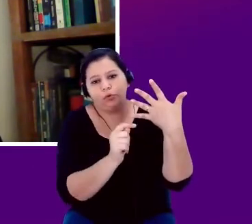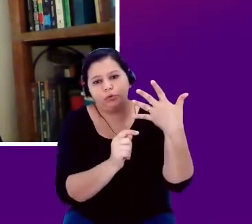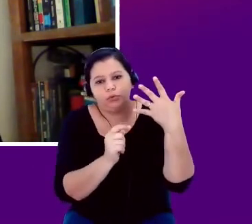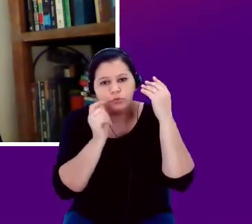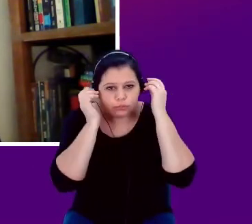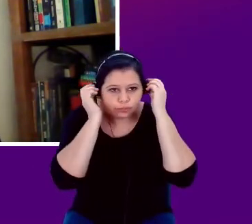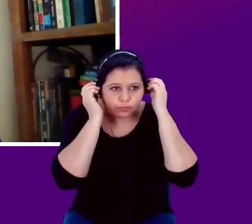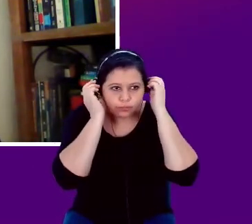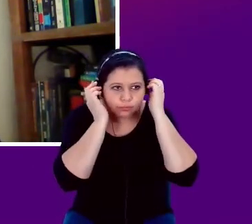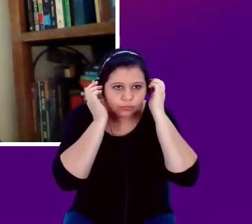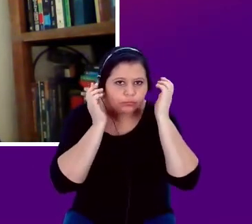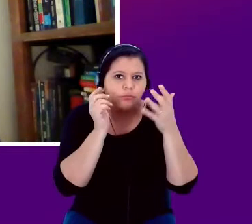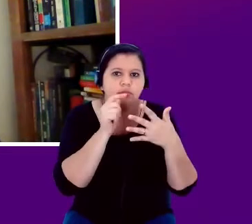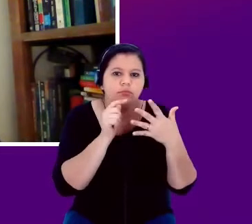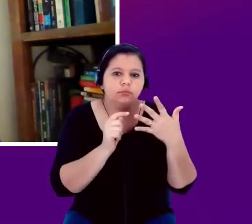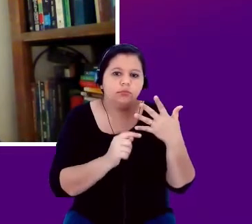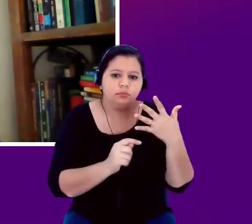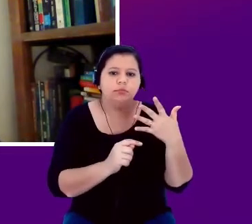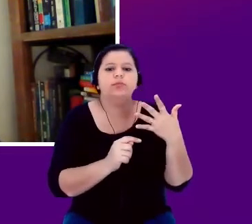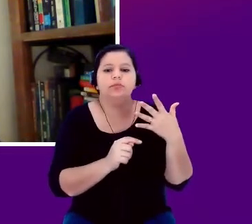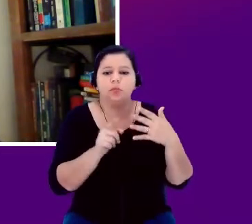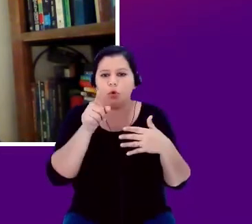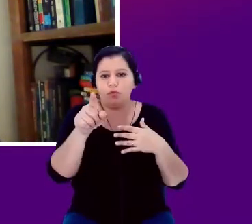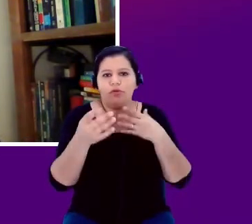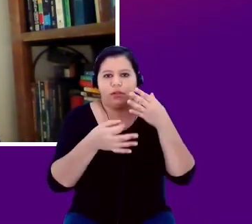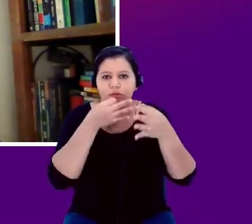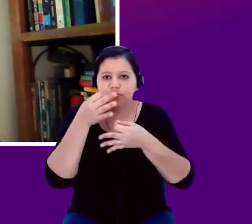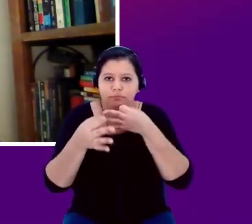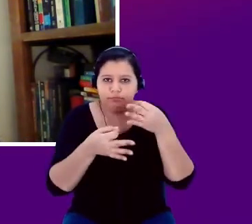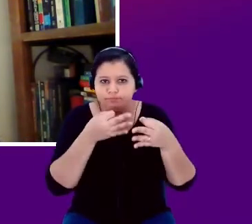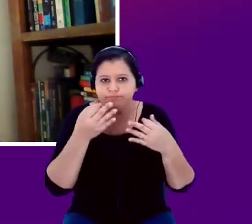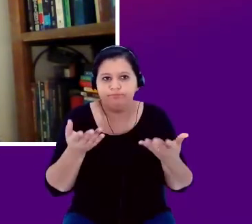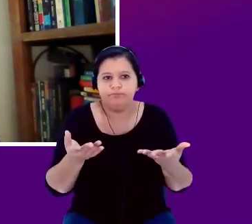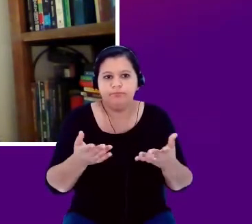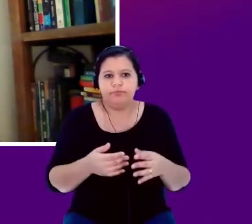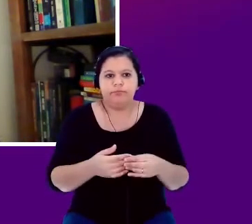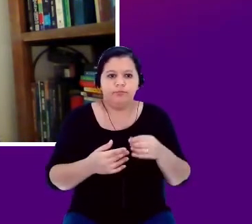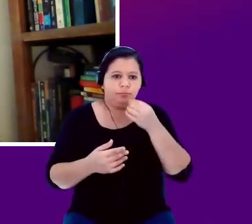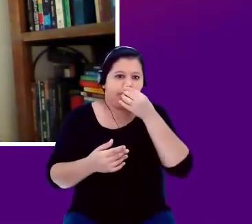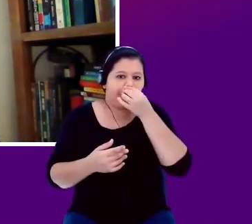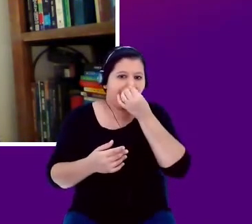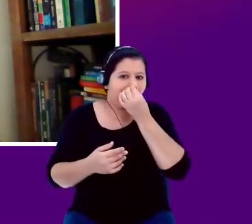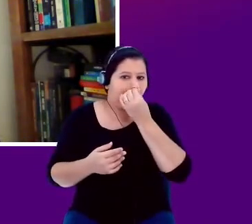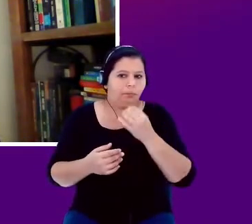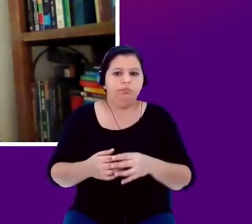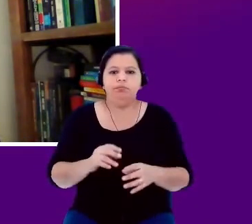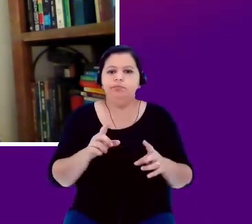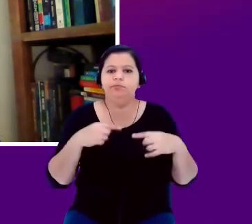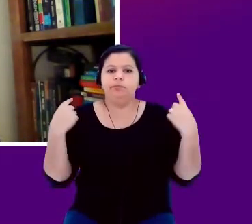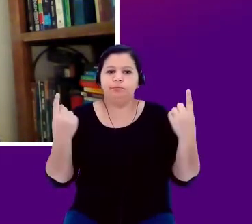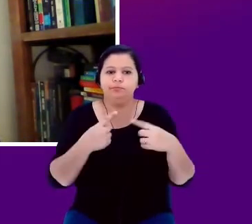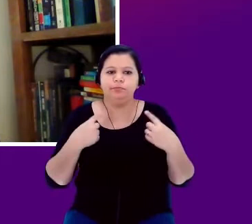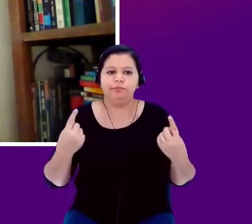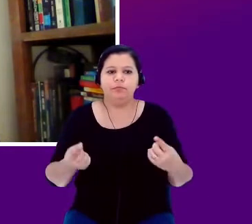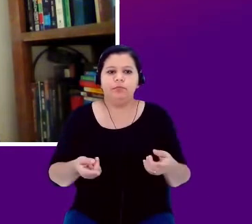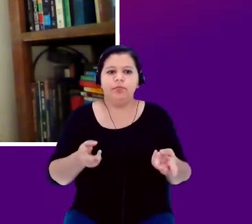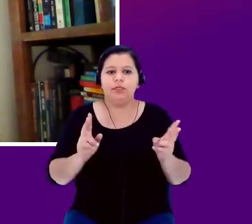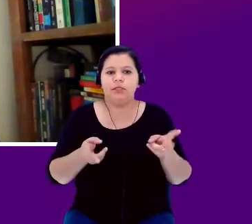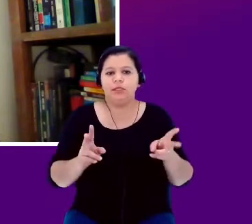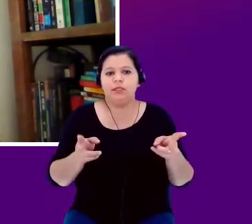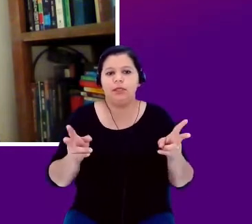preocupação como você mencionou, o sandbox, né, e da gente, a gente está sempre,